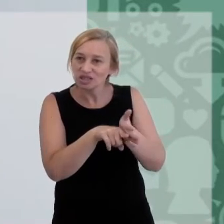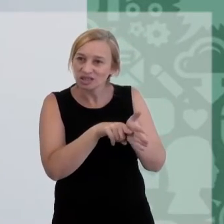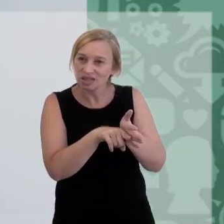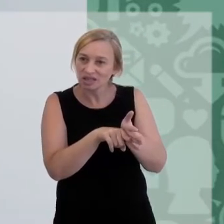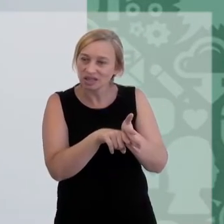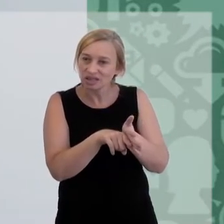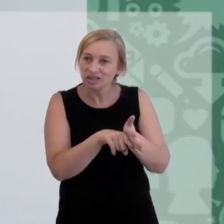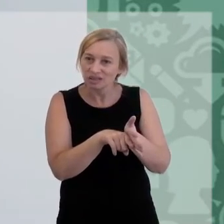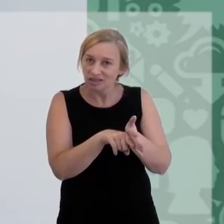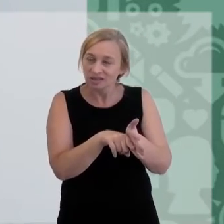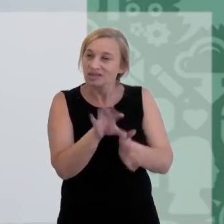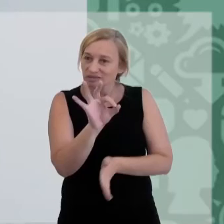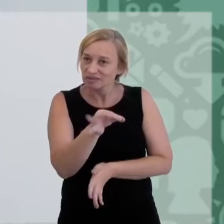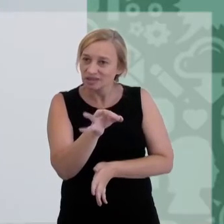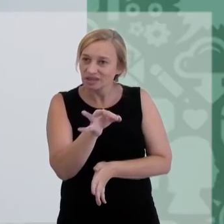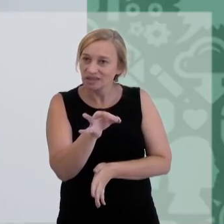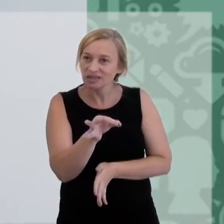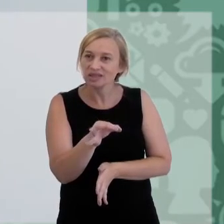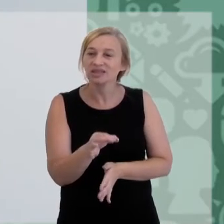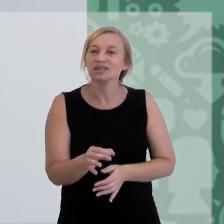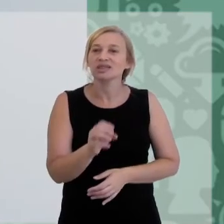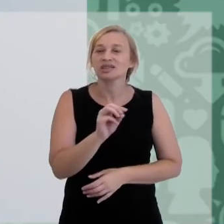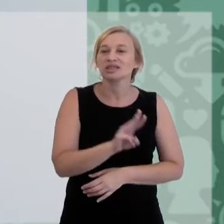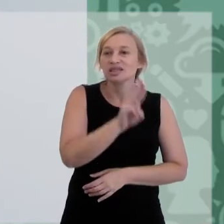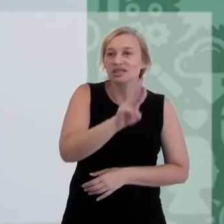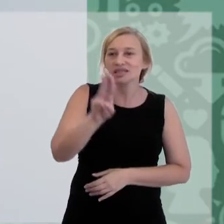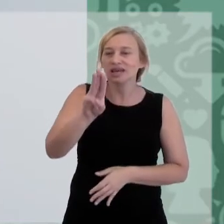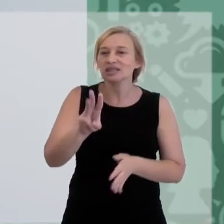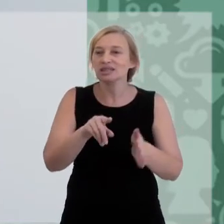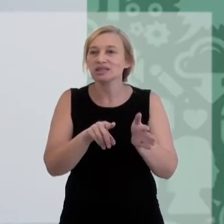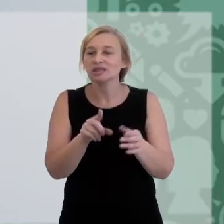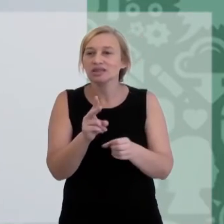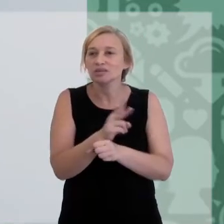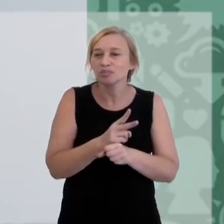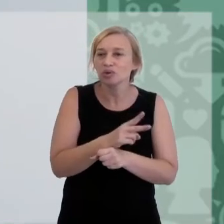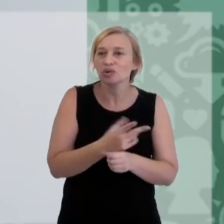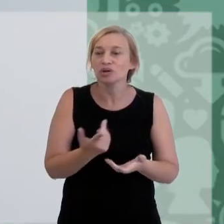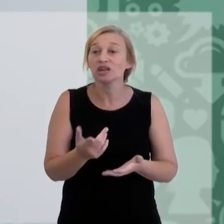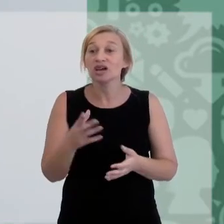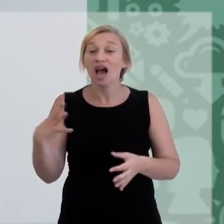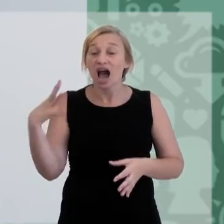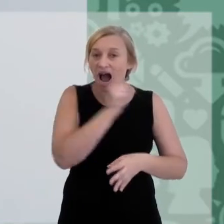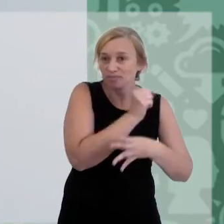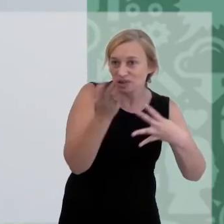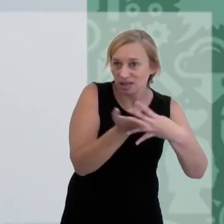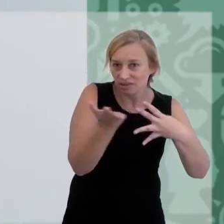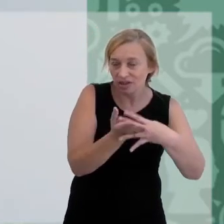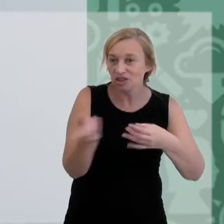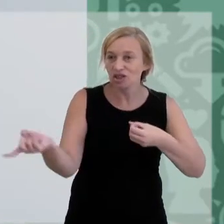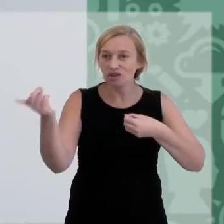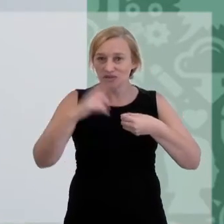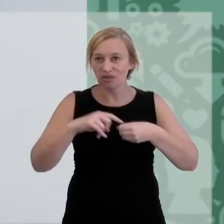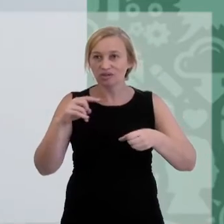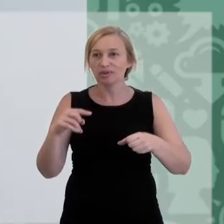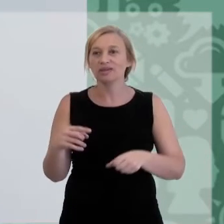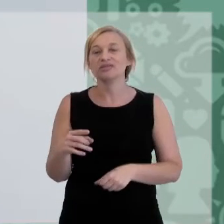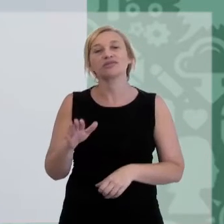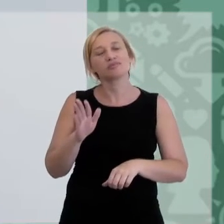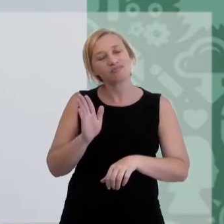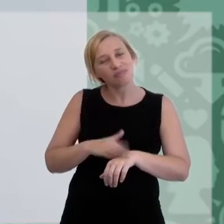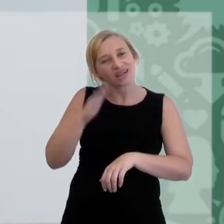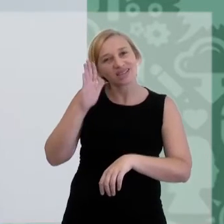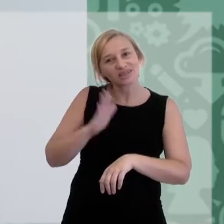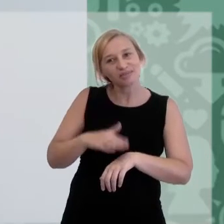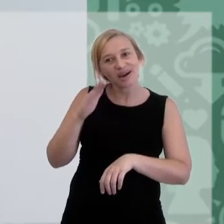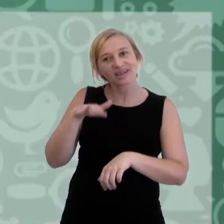pesquisa, levantamento, na verdade, feito pelo site de buscas, mas a gente vai para o intervalo bem rapidinho agora, a gente volta para a gente